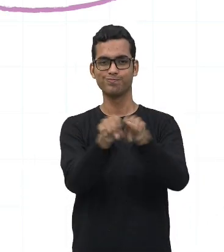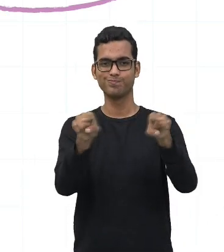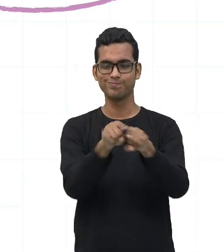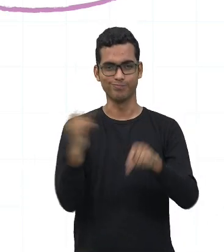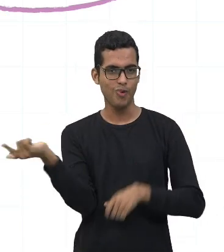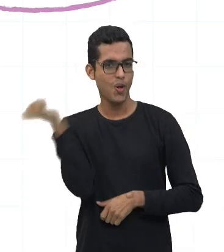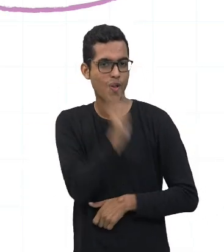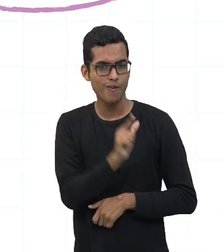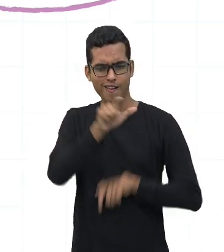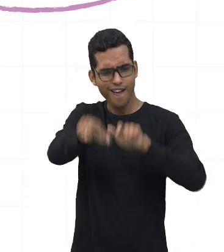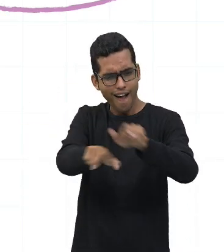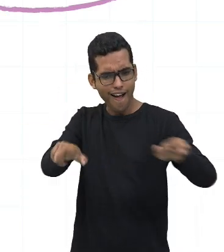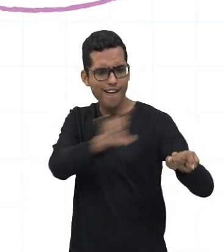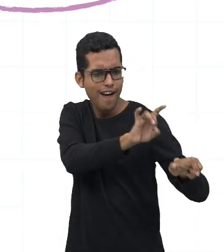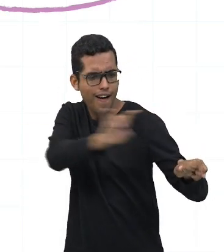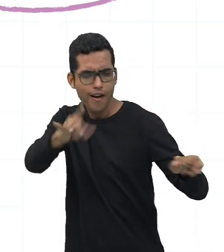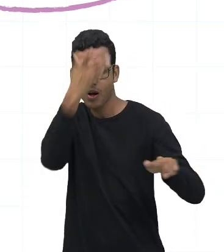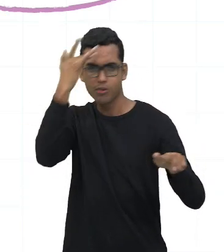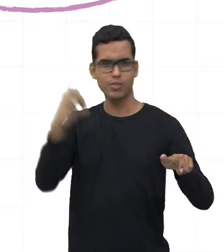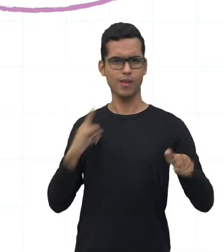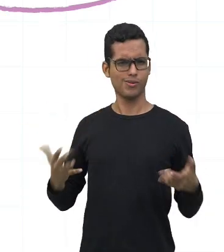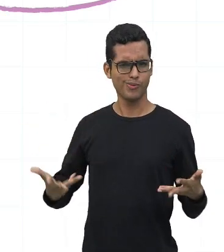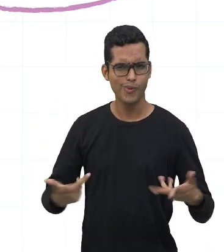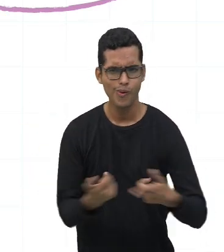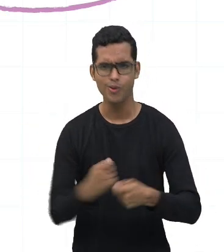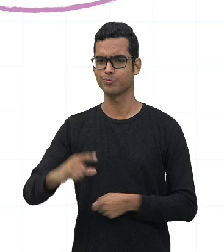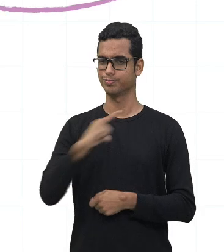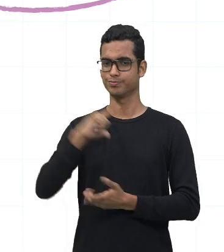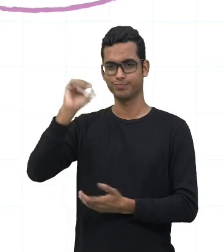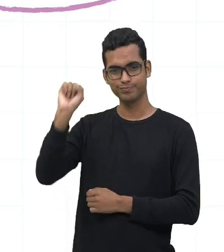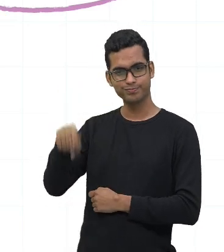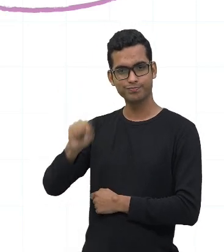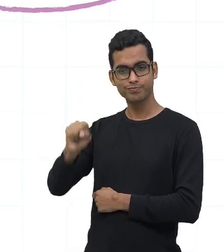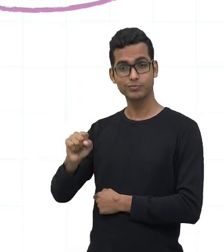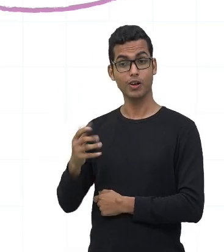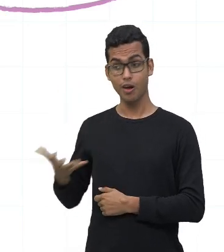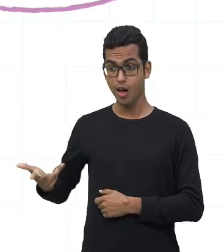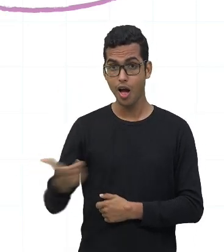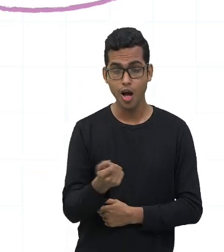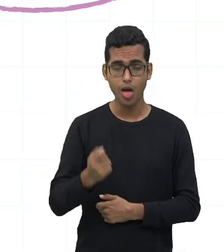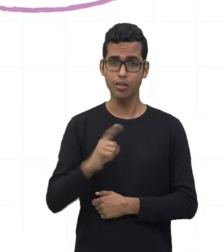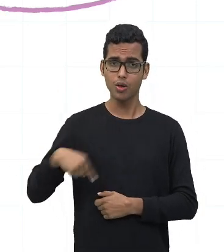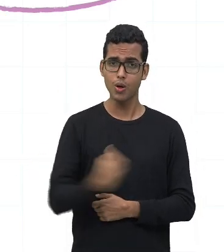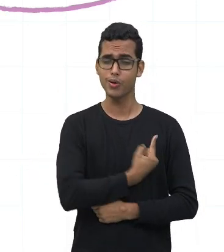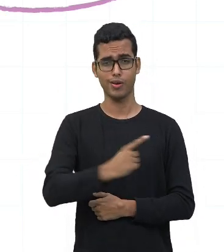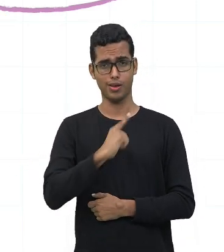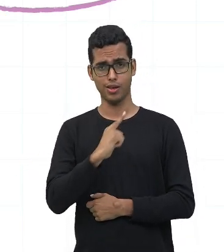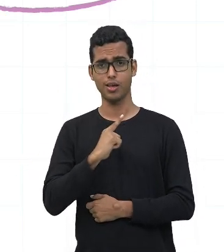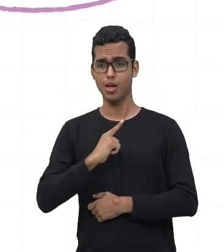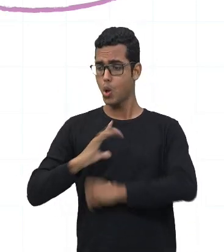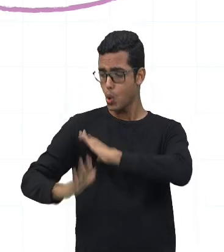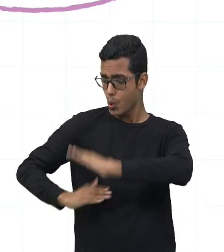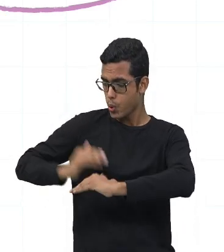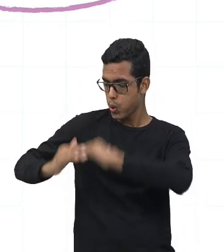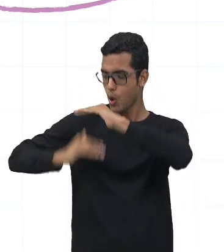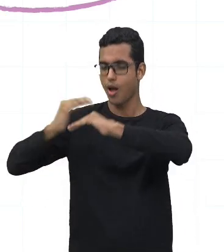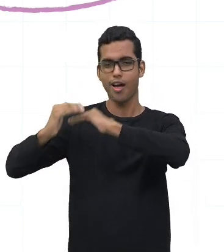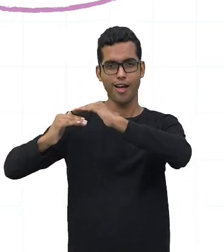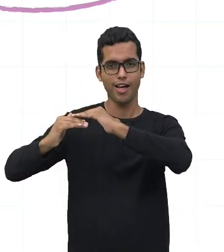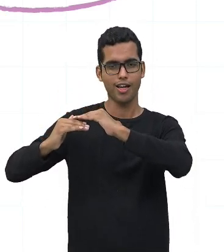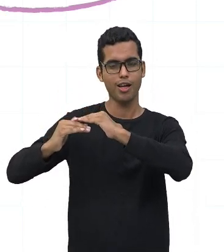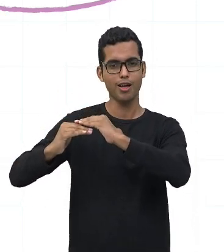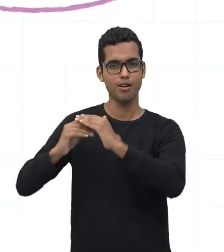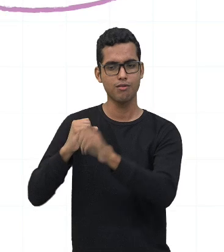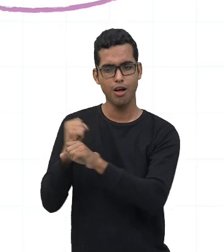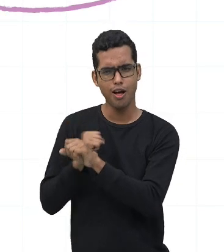Cada ser humano tem habilidades e essas habilidades vêm conosco e nós vamos desenvolvê-las à medida